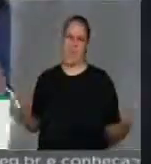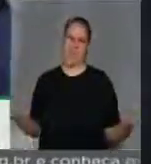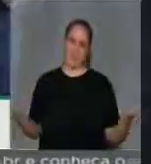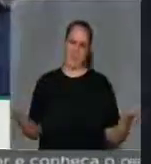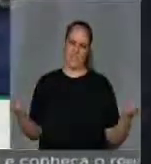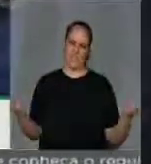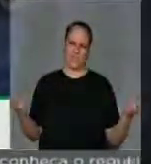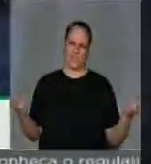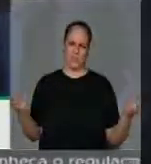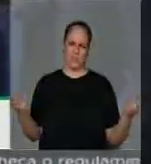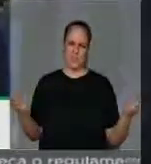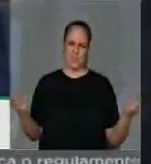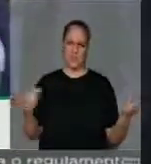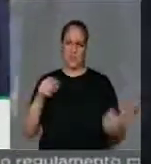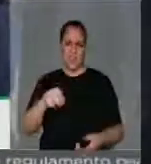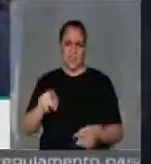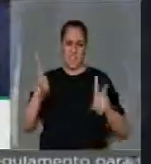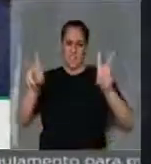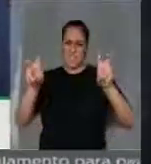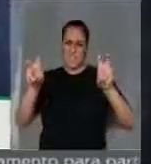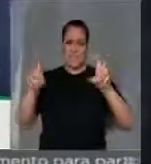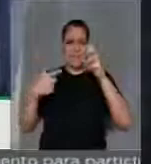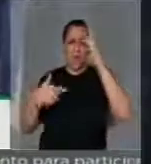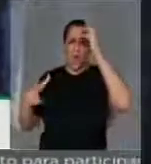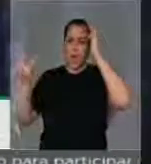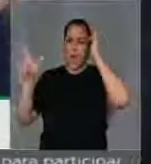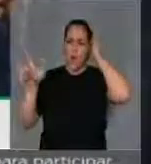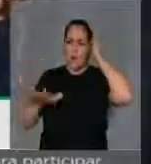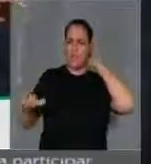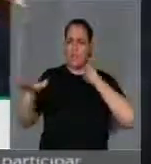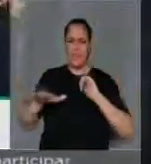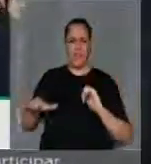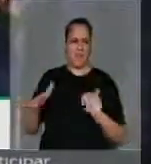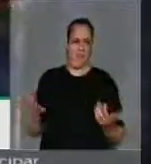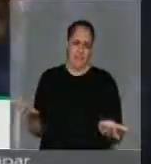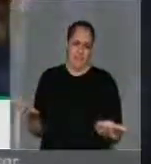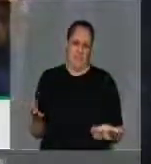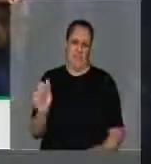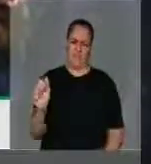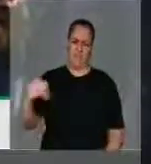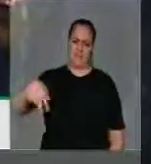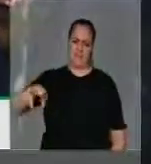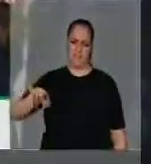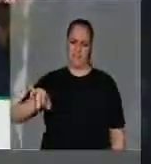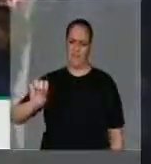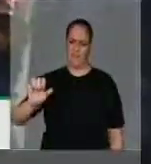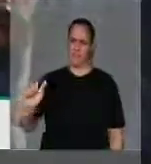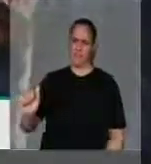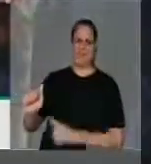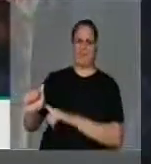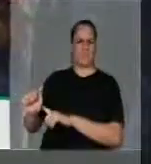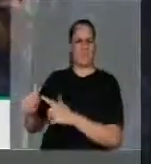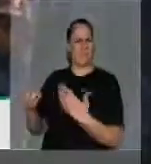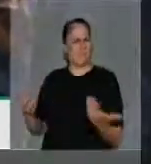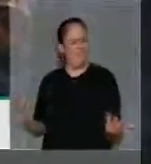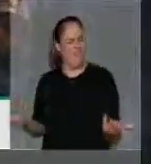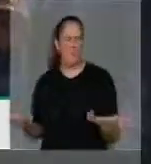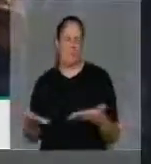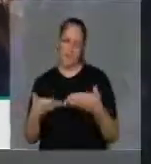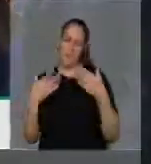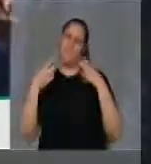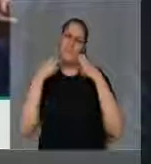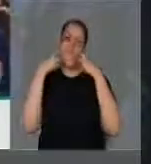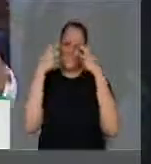é competência e atribuição de terceiro escalão de governo, da Anvisa. Isto é uma vergonha,